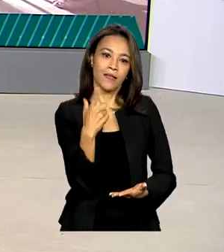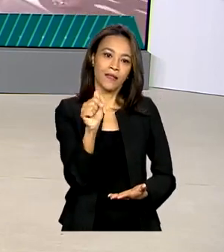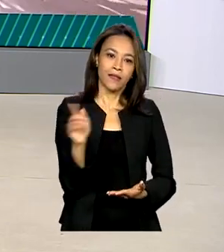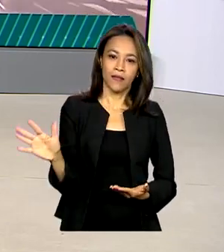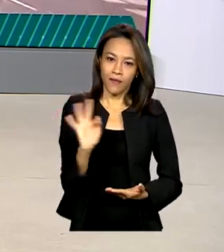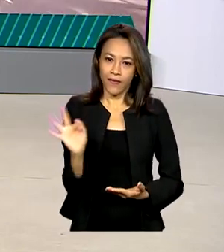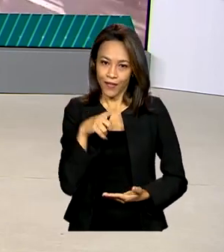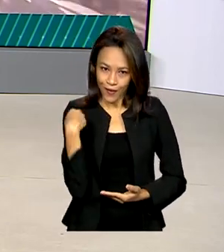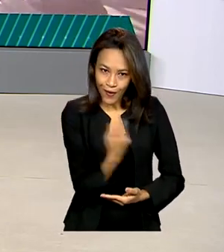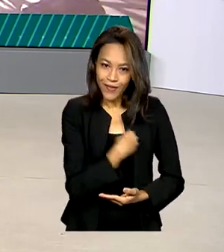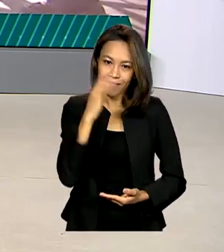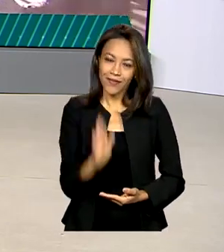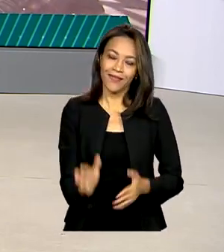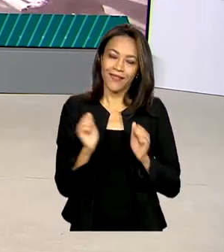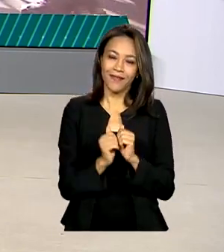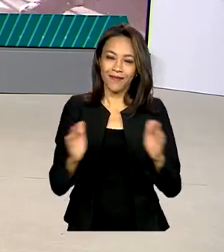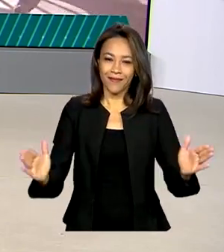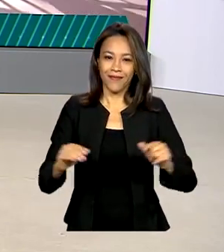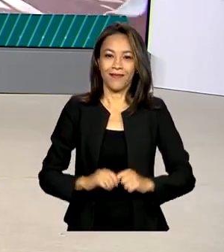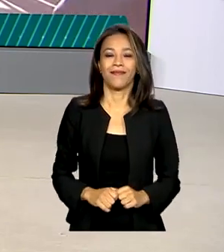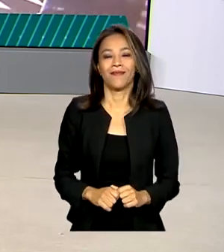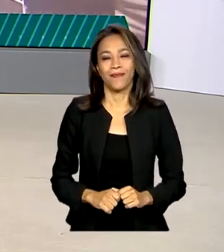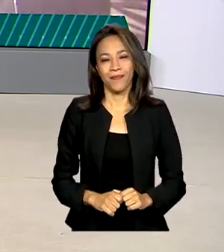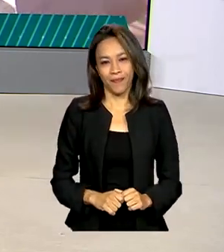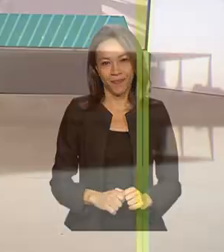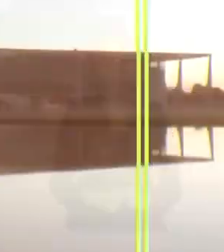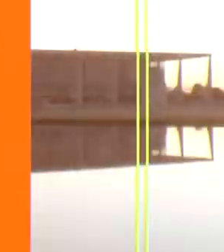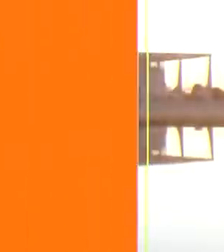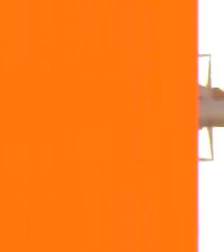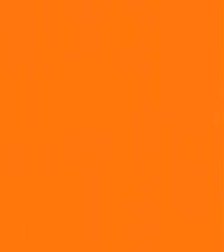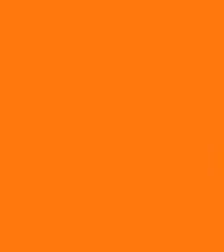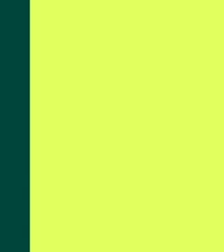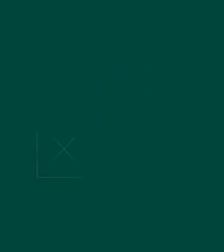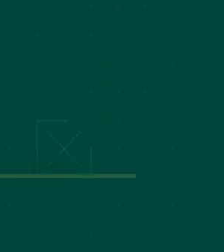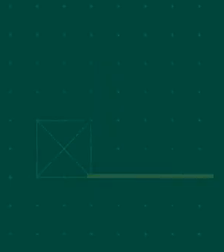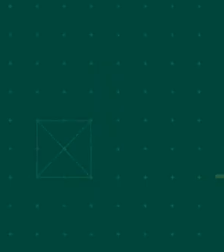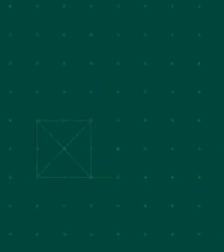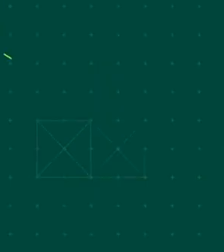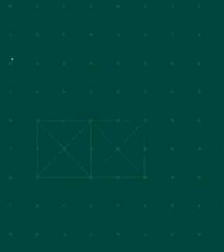de fevereiro, Brasil em Dia já está no ar.